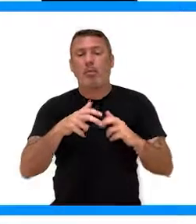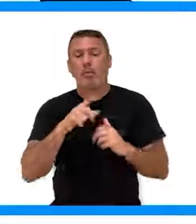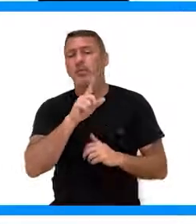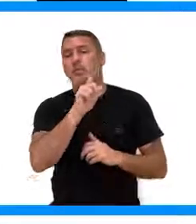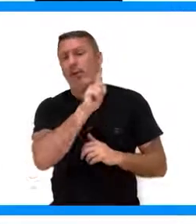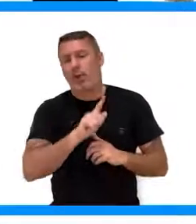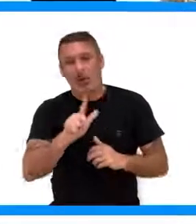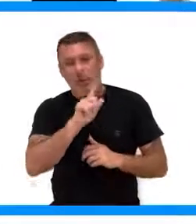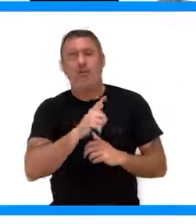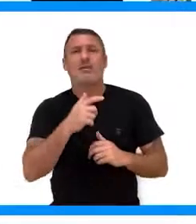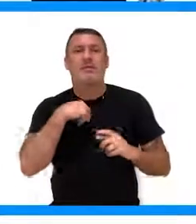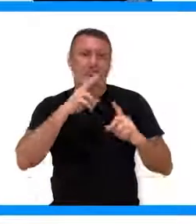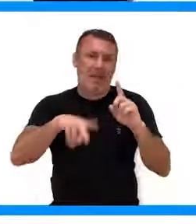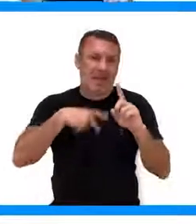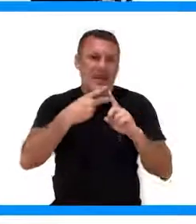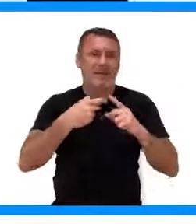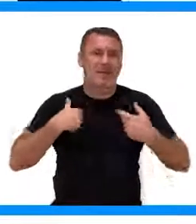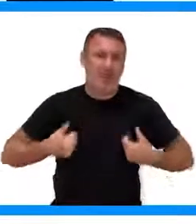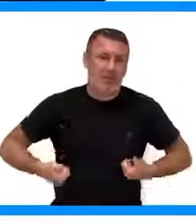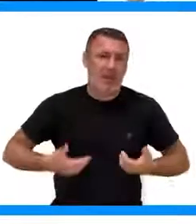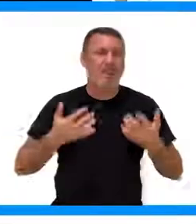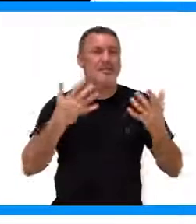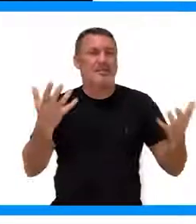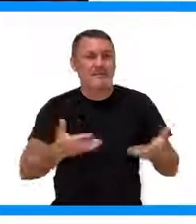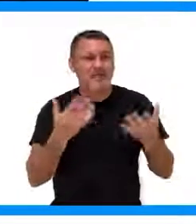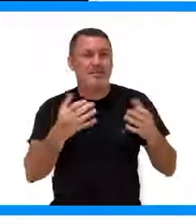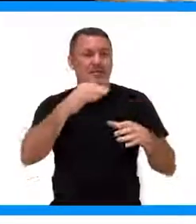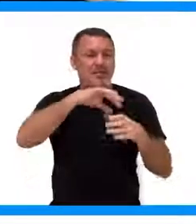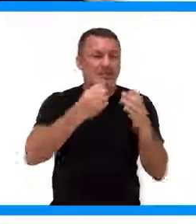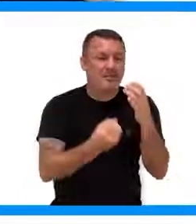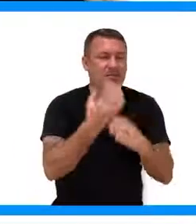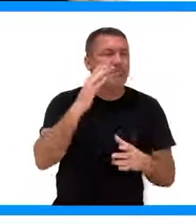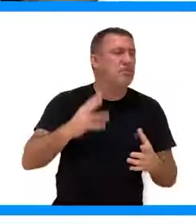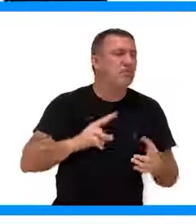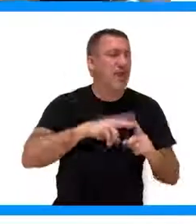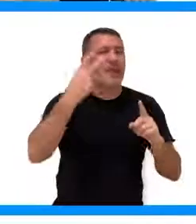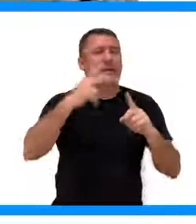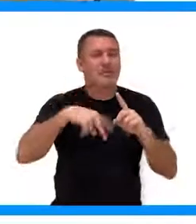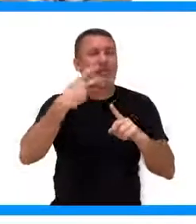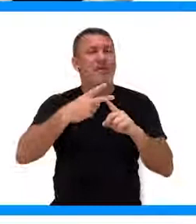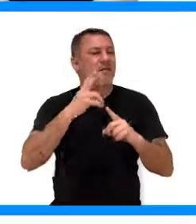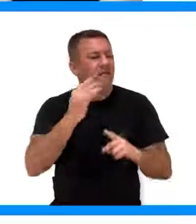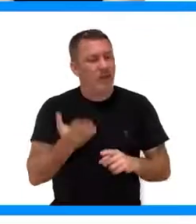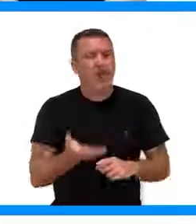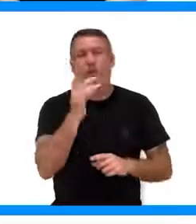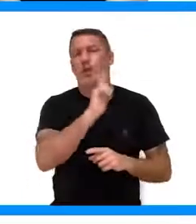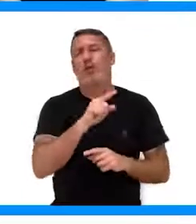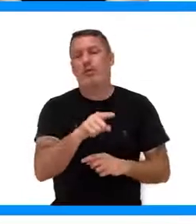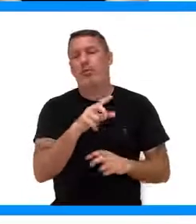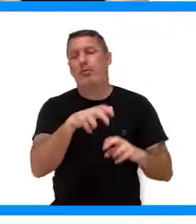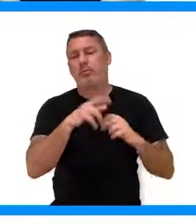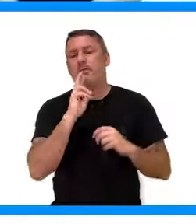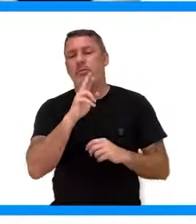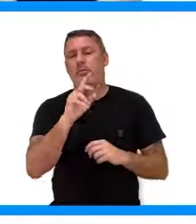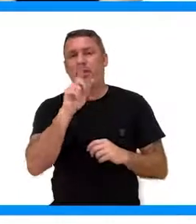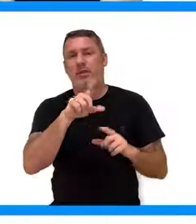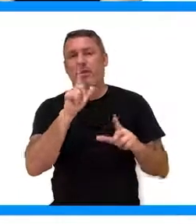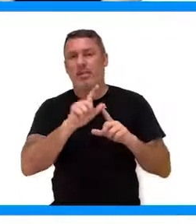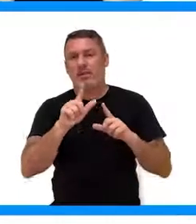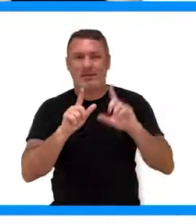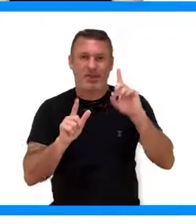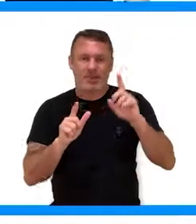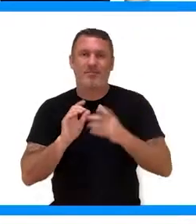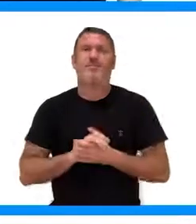é lógico que o seu custo de produção, o seu custo de cultivo vai aumentar. Então, a